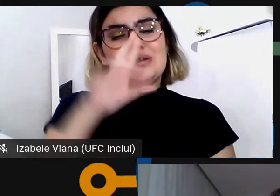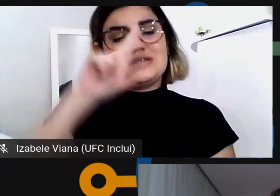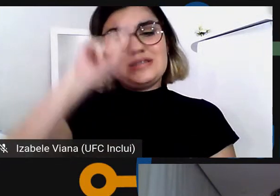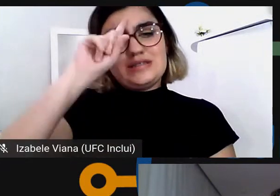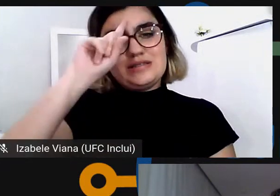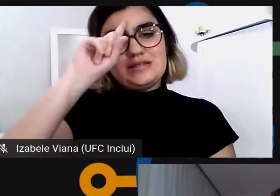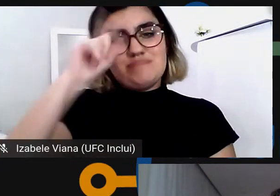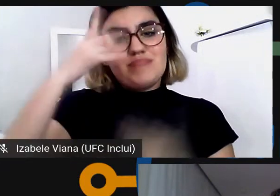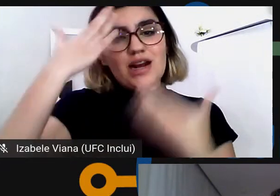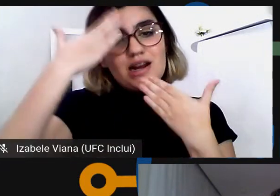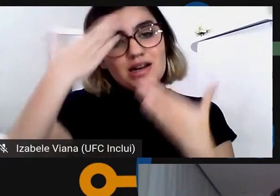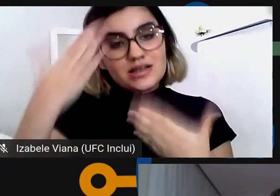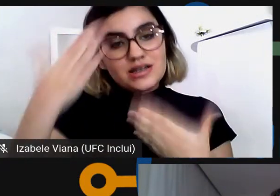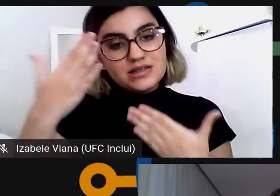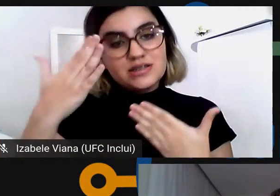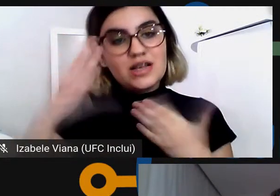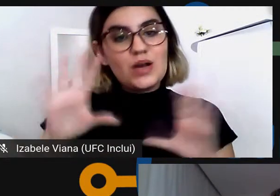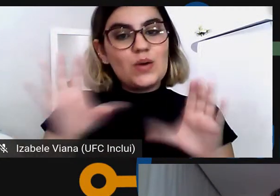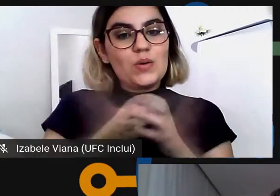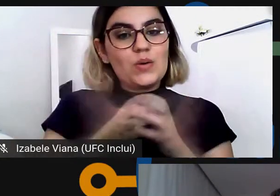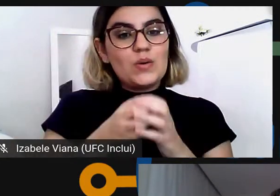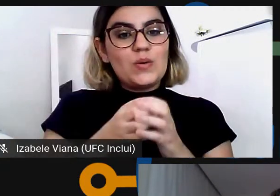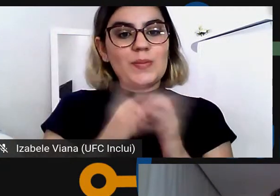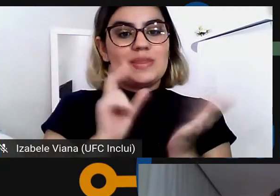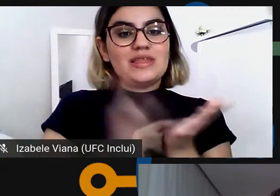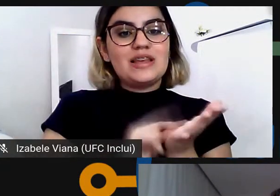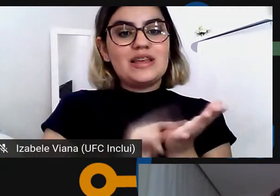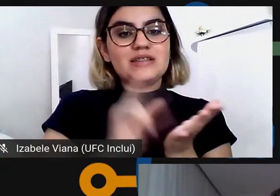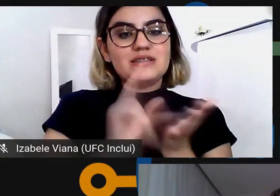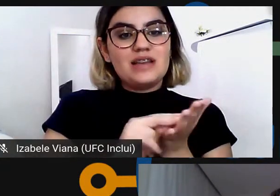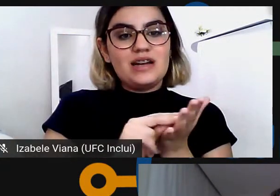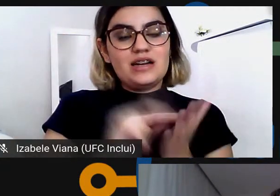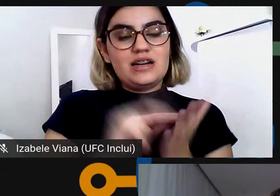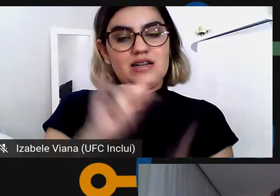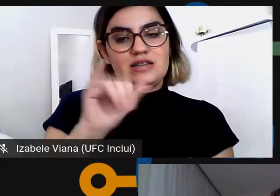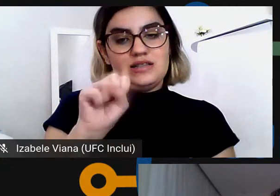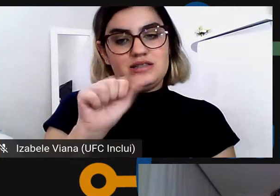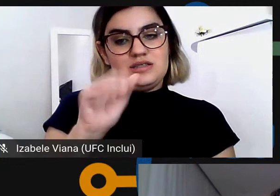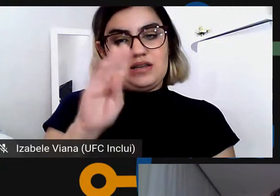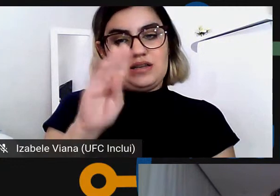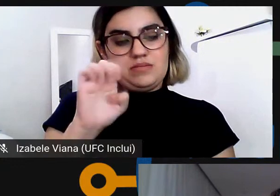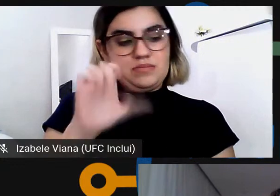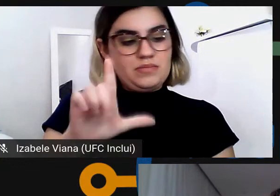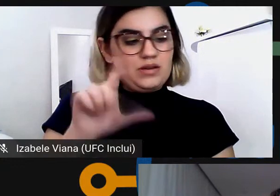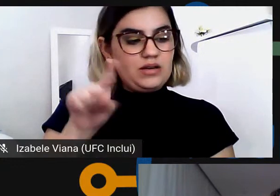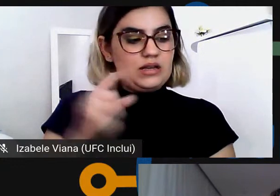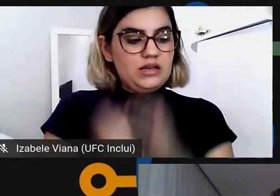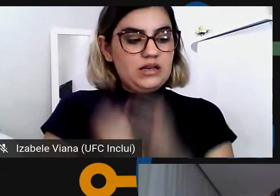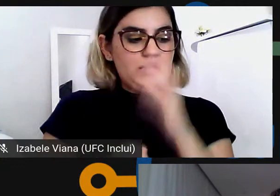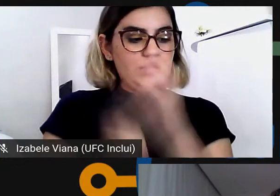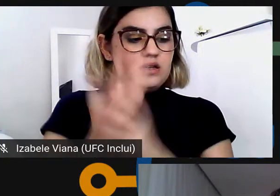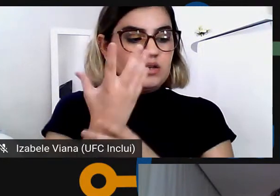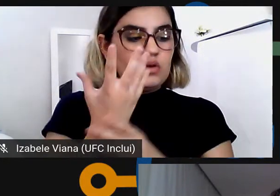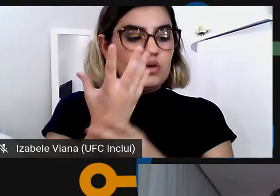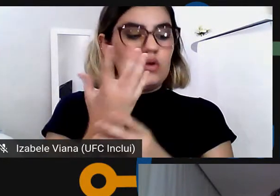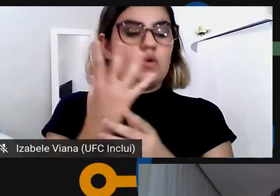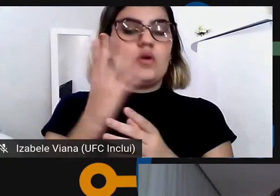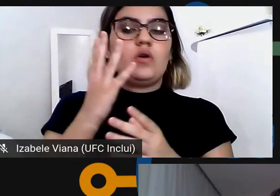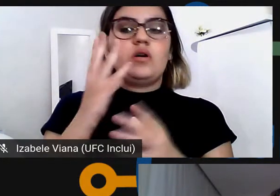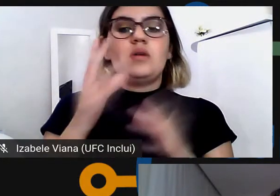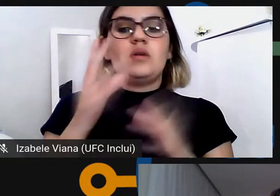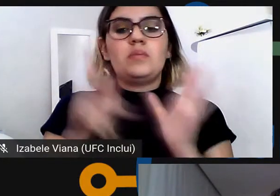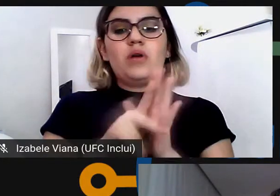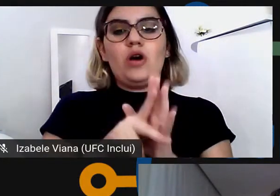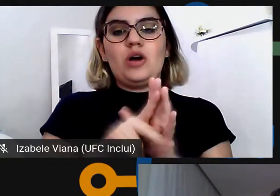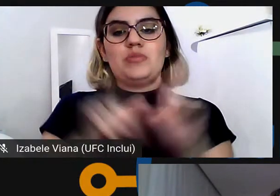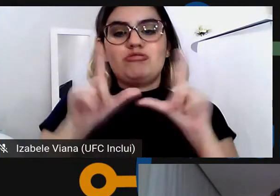artistas, artista e designer Isabel Lima, pela criação das artes de divulgação do evento, e a